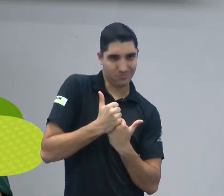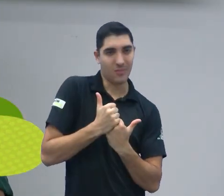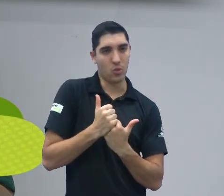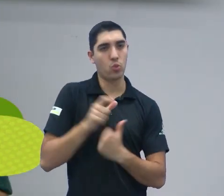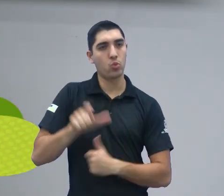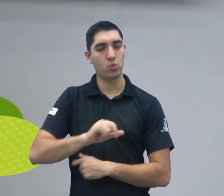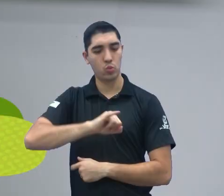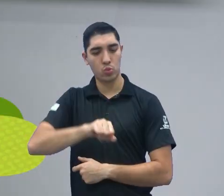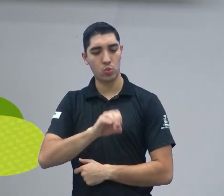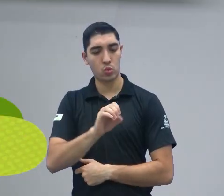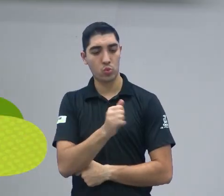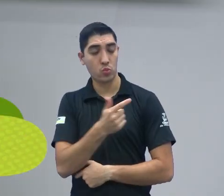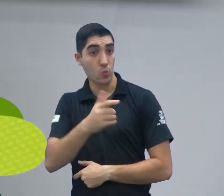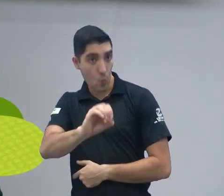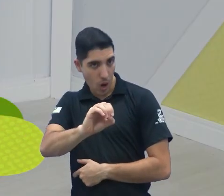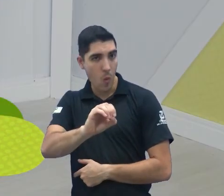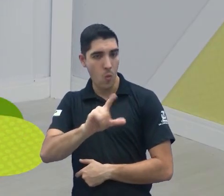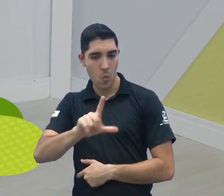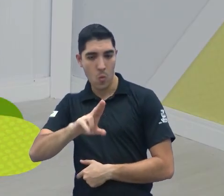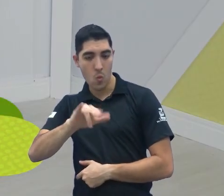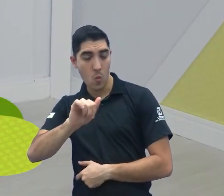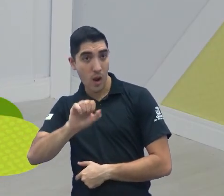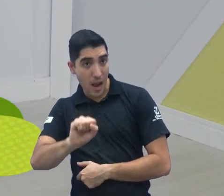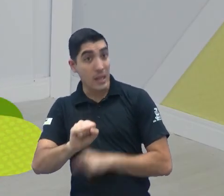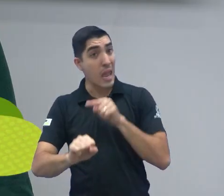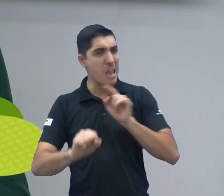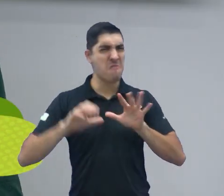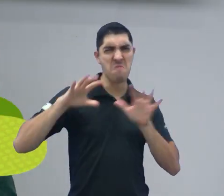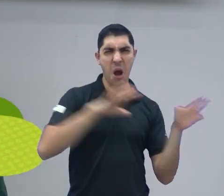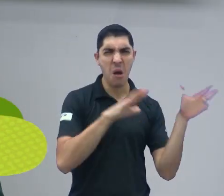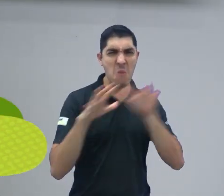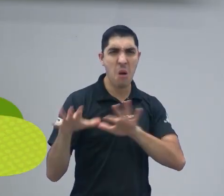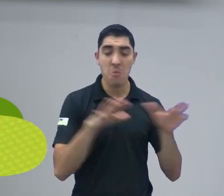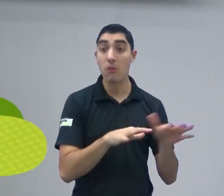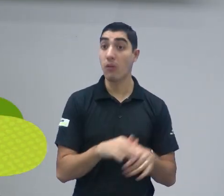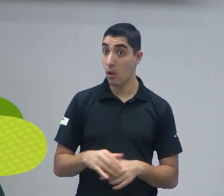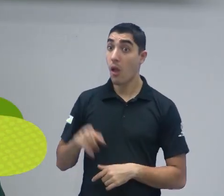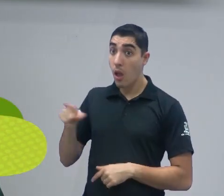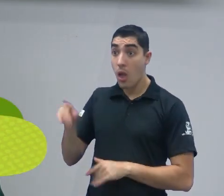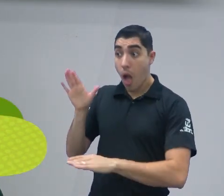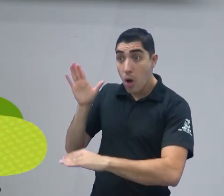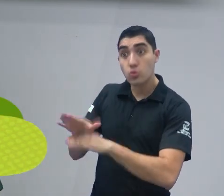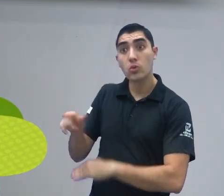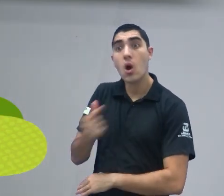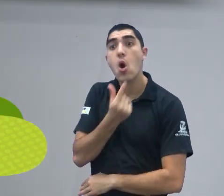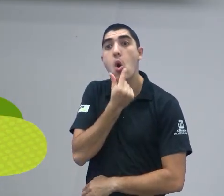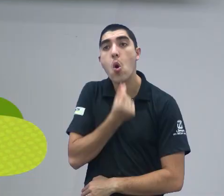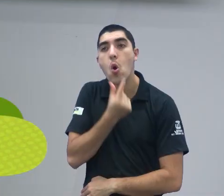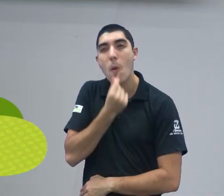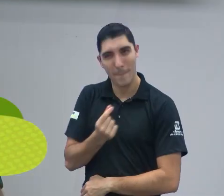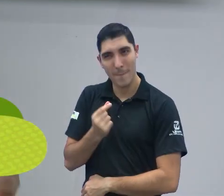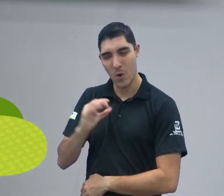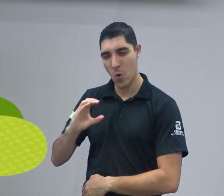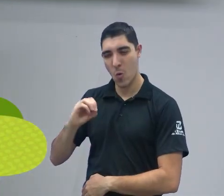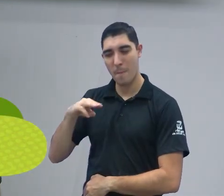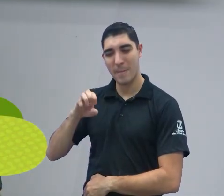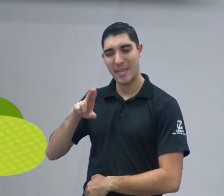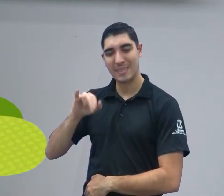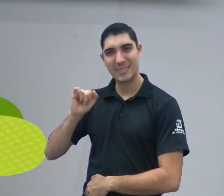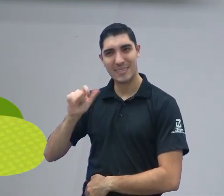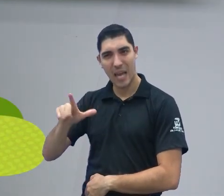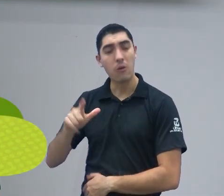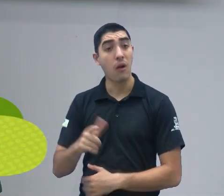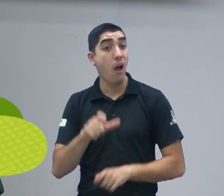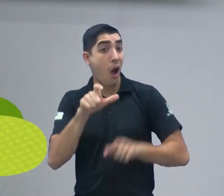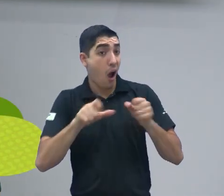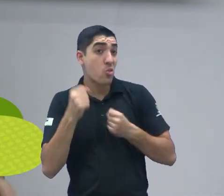simplesmente fechou o gol aqui na... Ele classificou o Comercial contra o São José. Ele classificou o Comercial, foi muito bem de fato, então o pessoal já começa a falar. Eu acho,